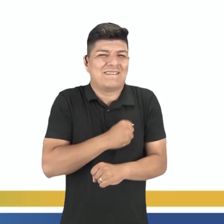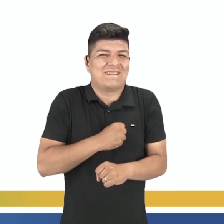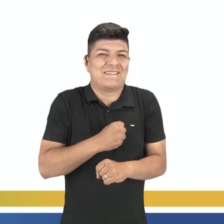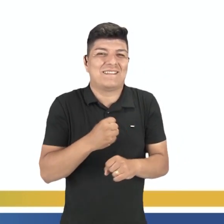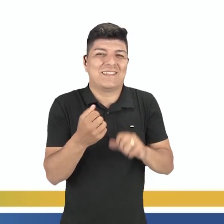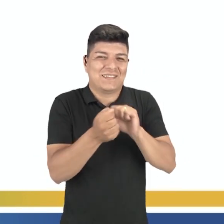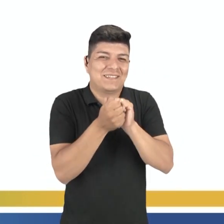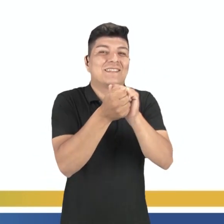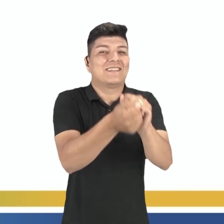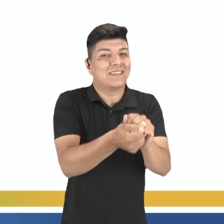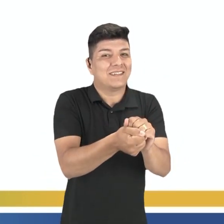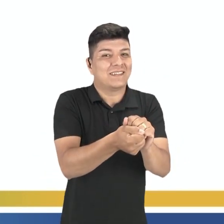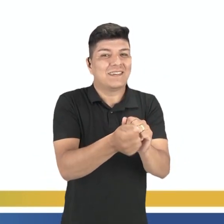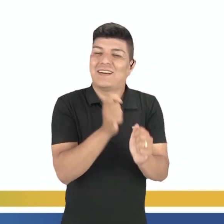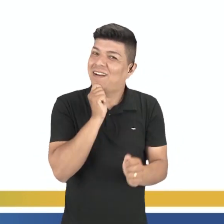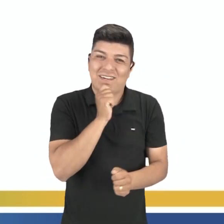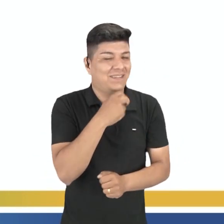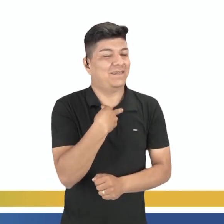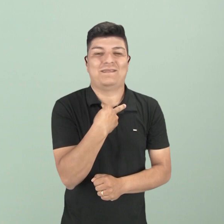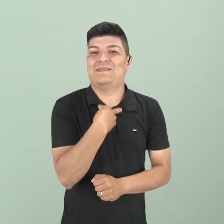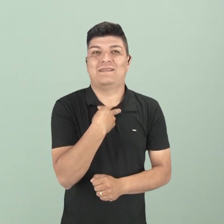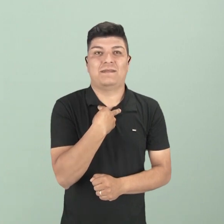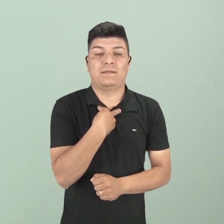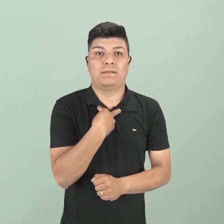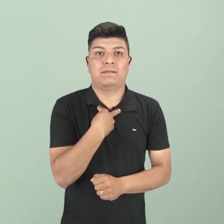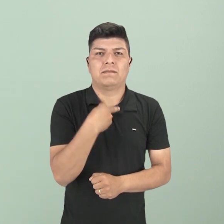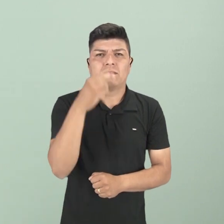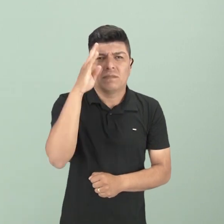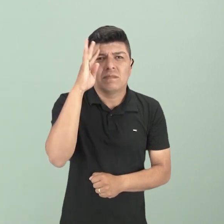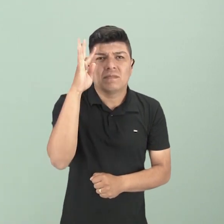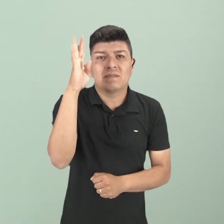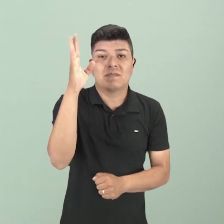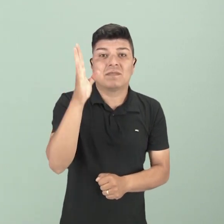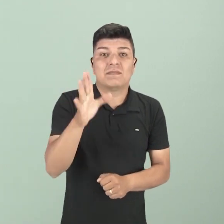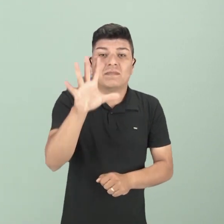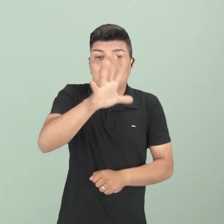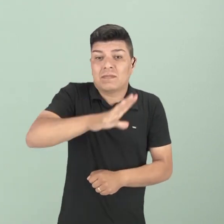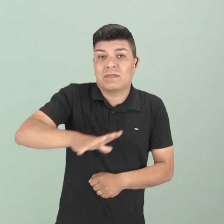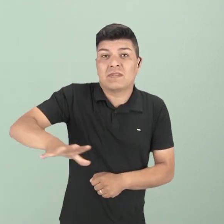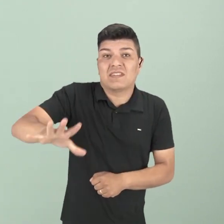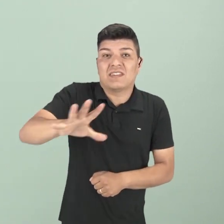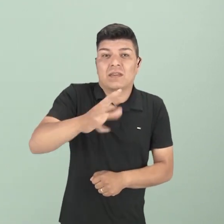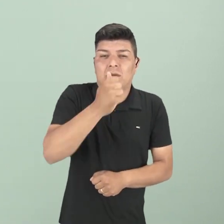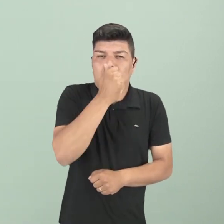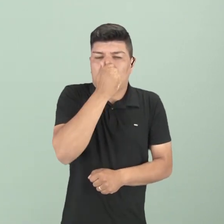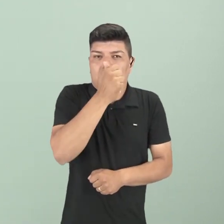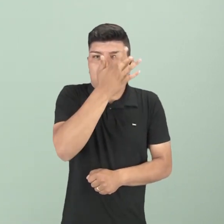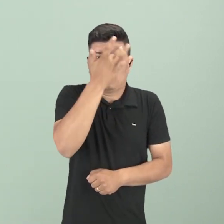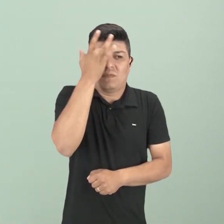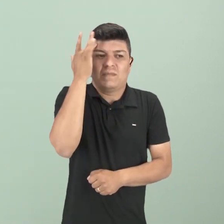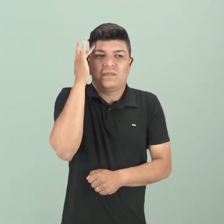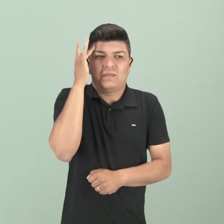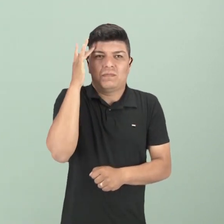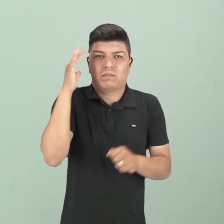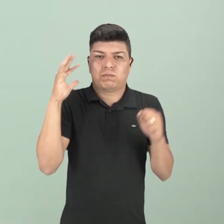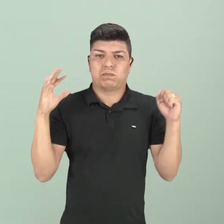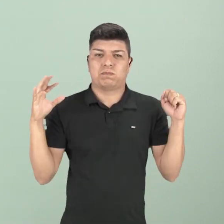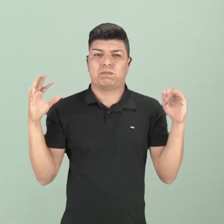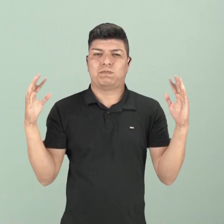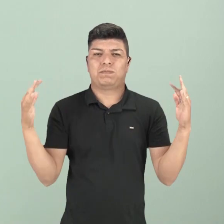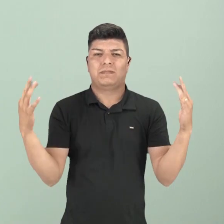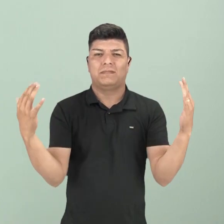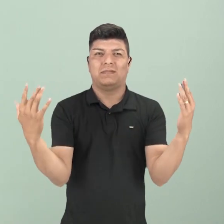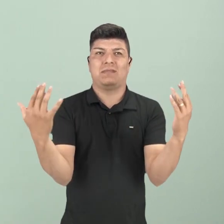hein? Mas ainda não estamos podendo. Já imaginaram esse espaço cheio de pessoas? E